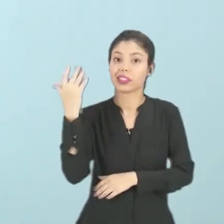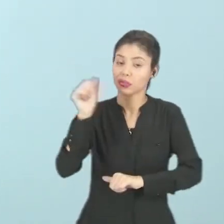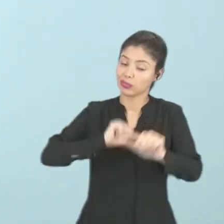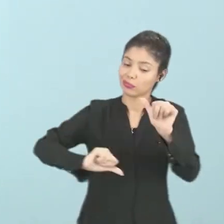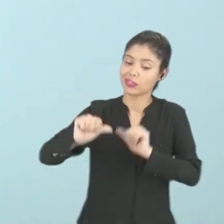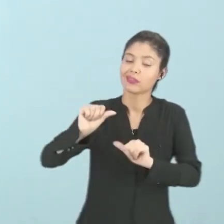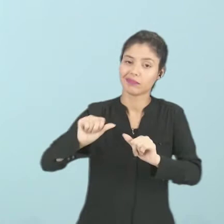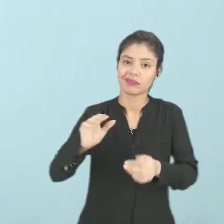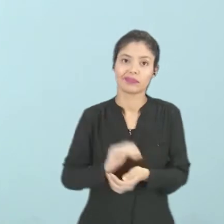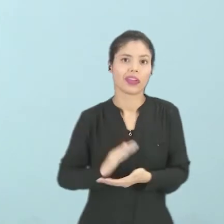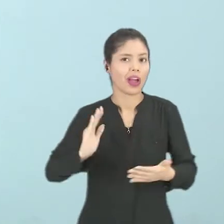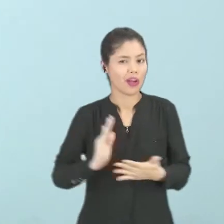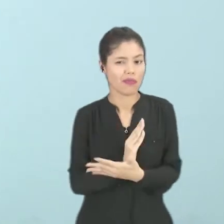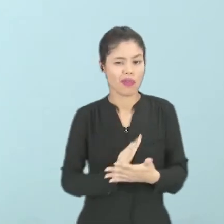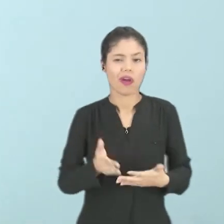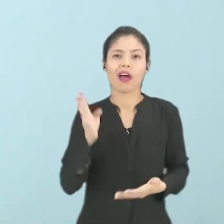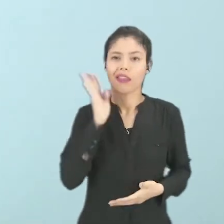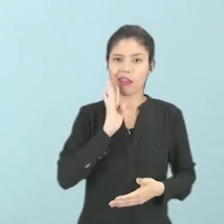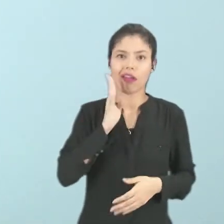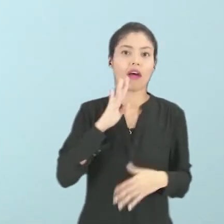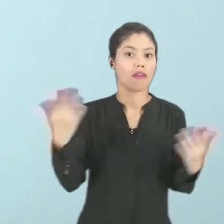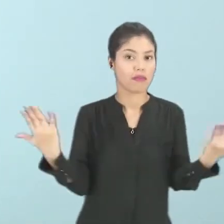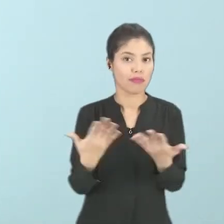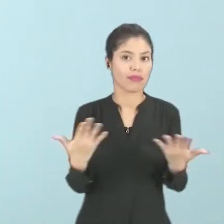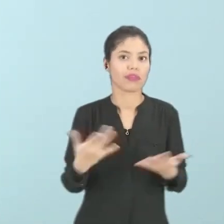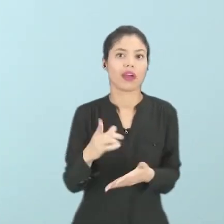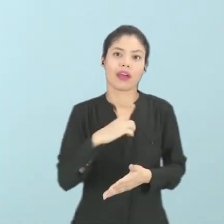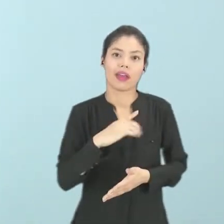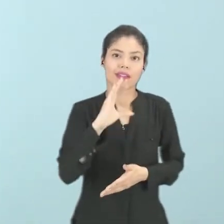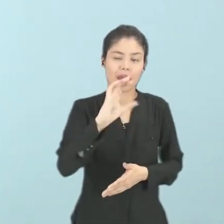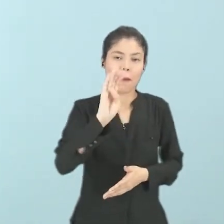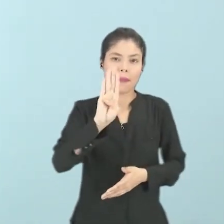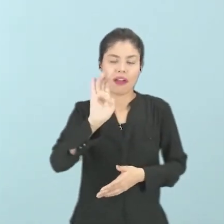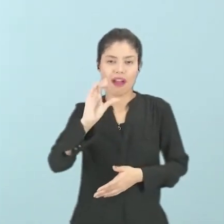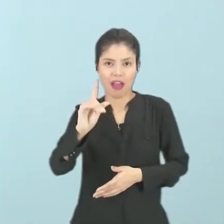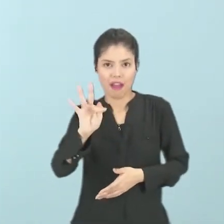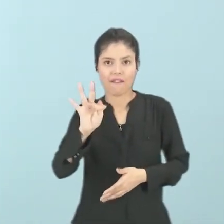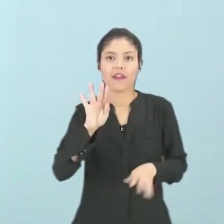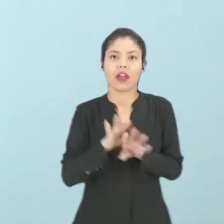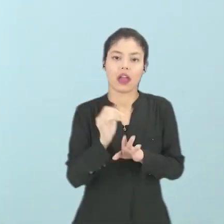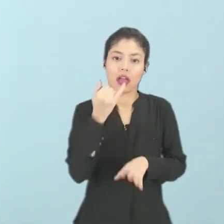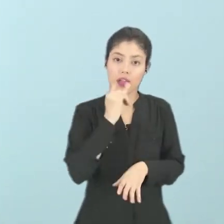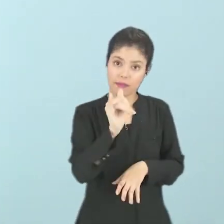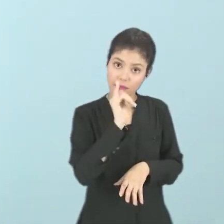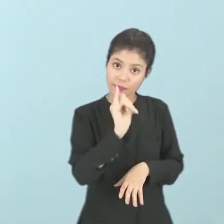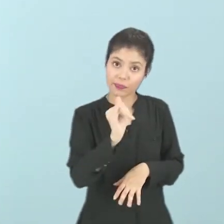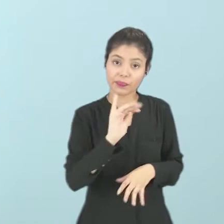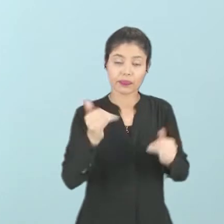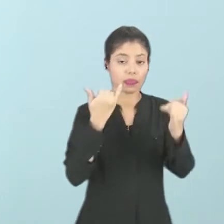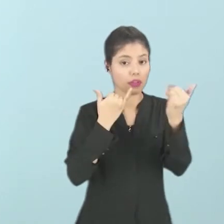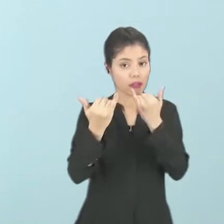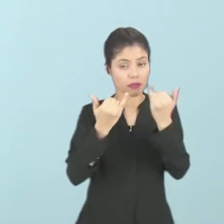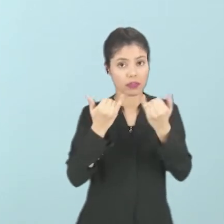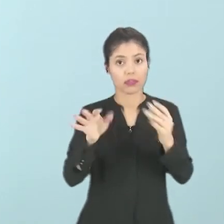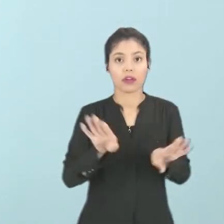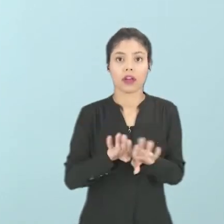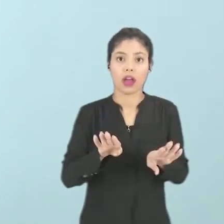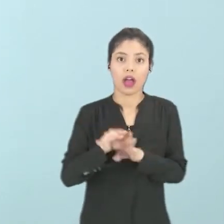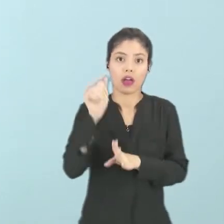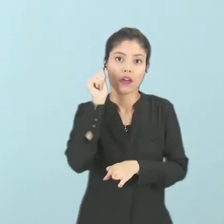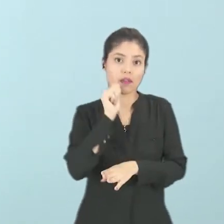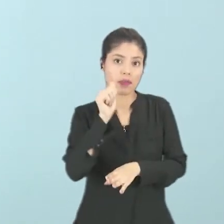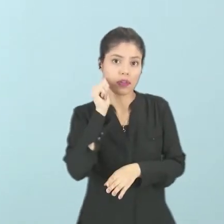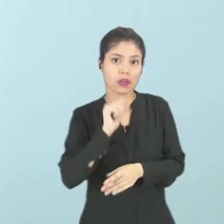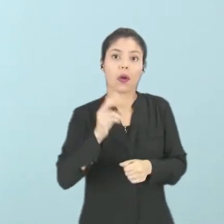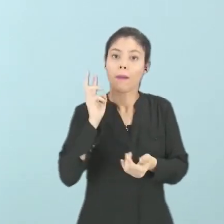contrário. Algo bem legal que aconteceu atualmente é que a CBF ela anunciou que as mulheres jogadoras femininas vão